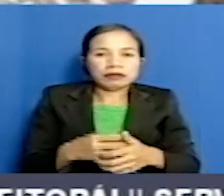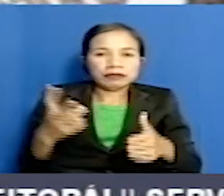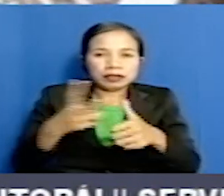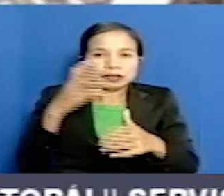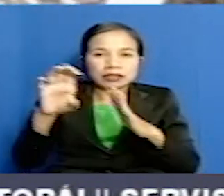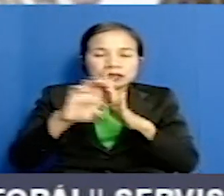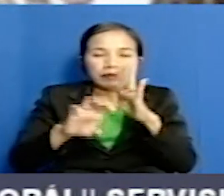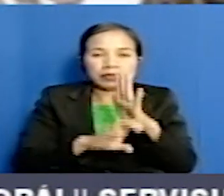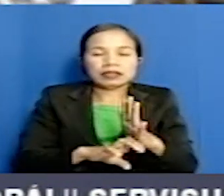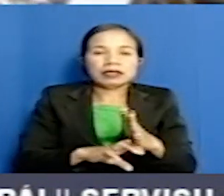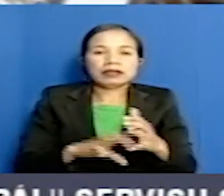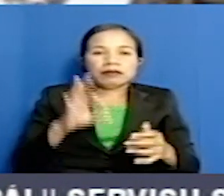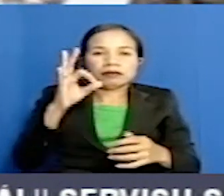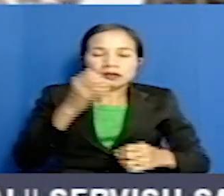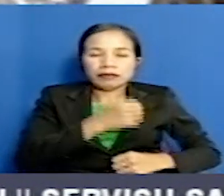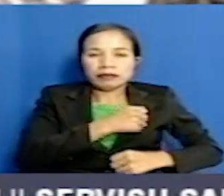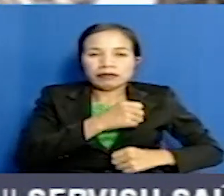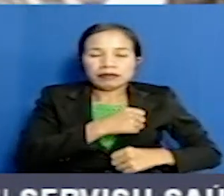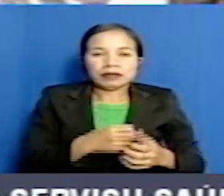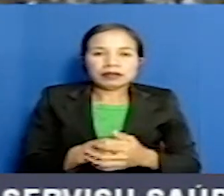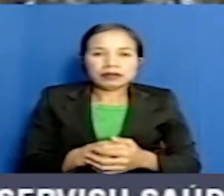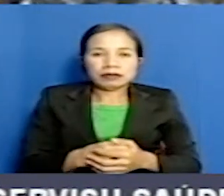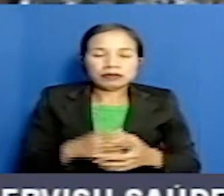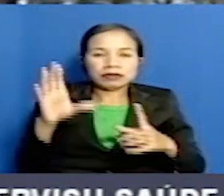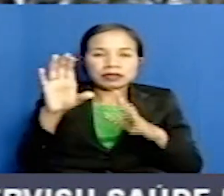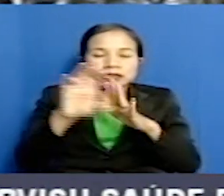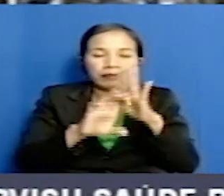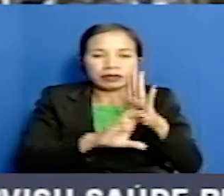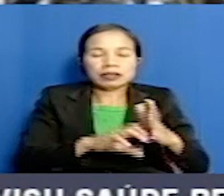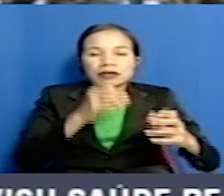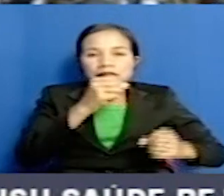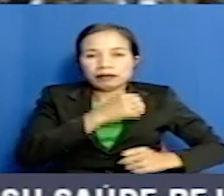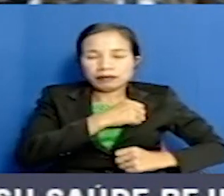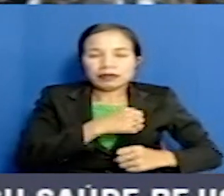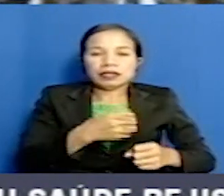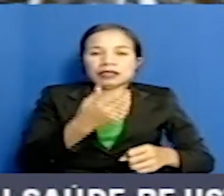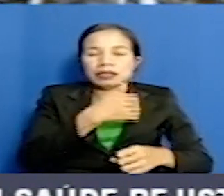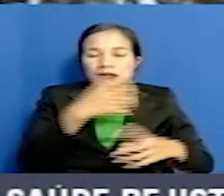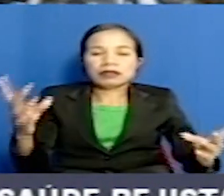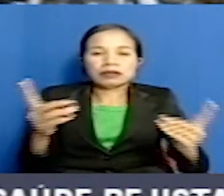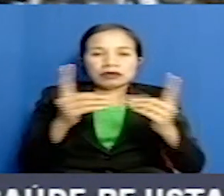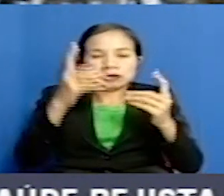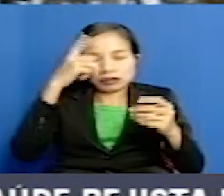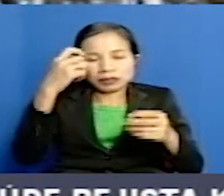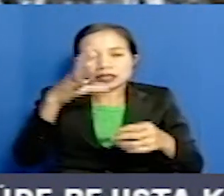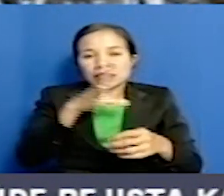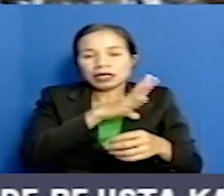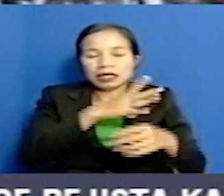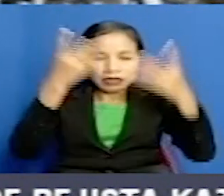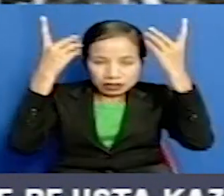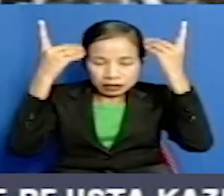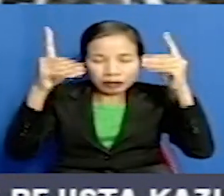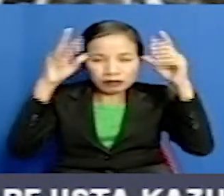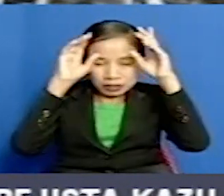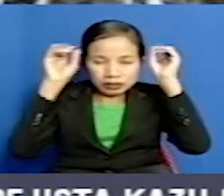de Estado-Maior General FF de Tele com chefe de Estado-Maior FF de Tele. Se der o que acontece, também se rende decisão presidente